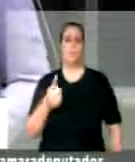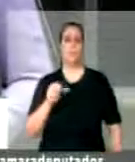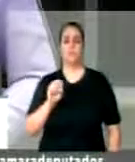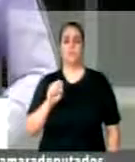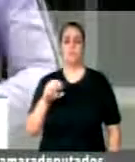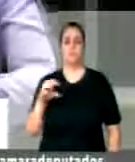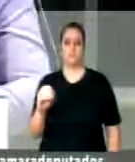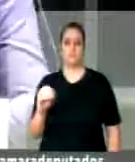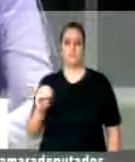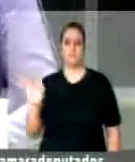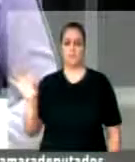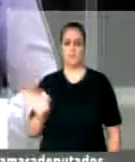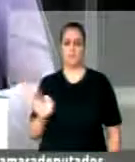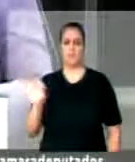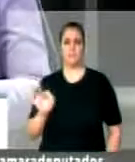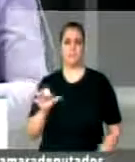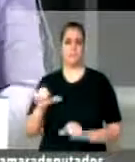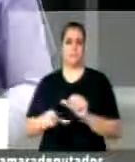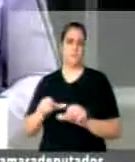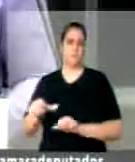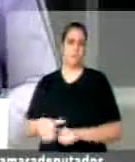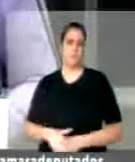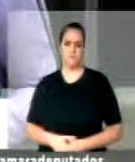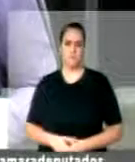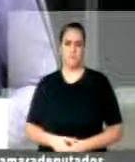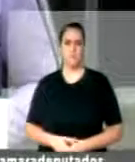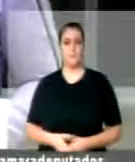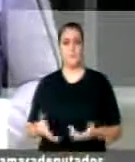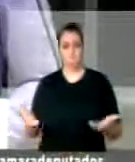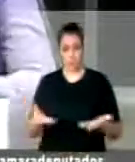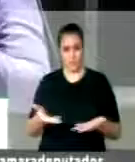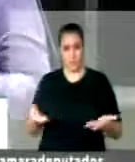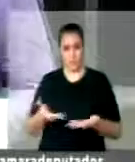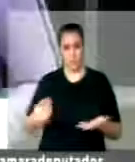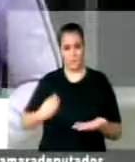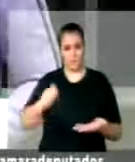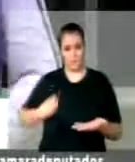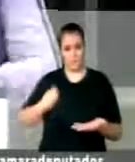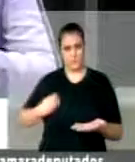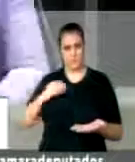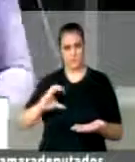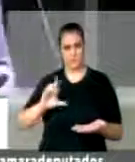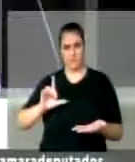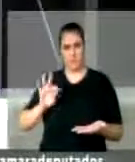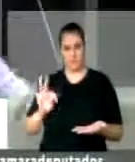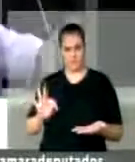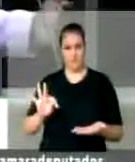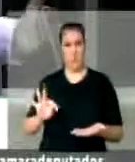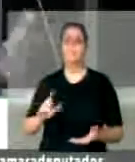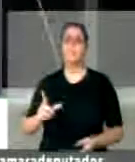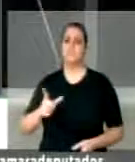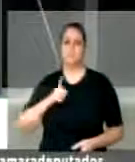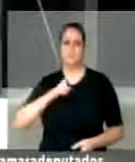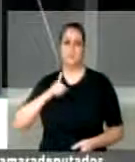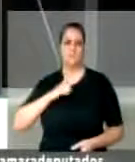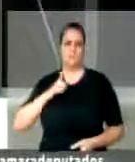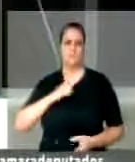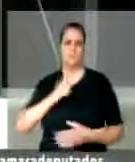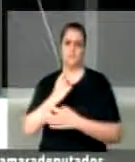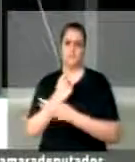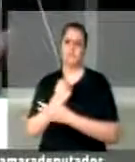modificação. E o que resta da CLT hoje, ela tem e garante um respaldo